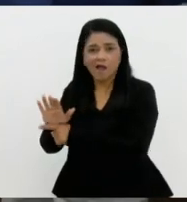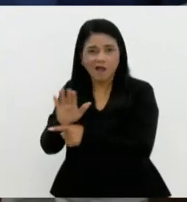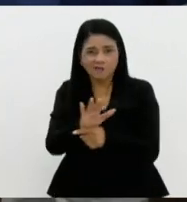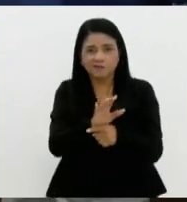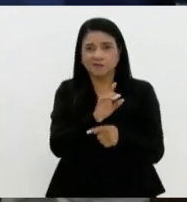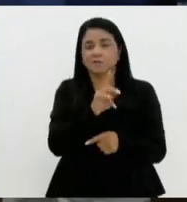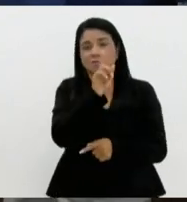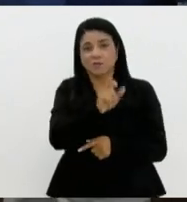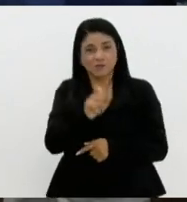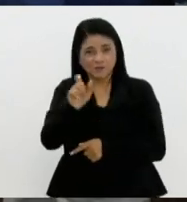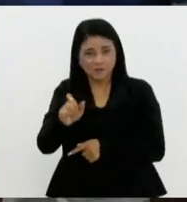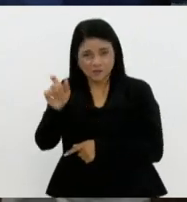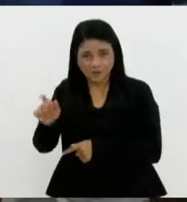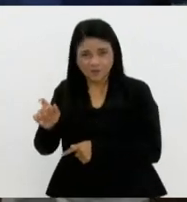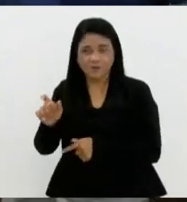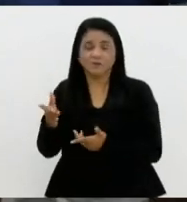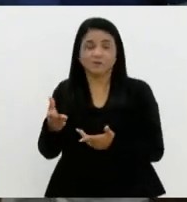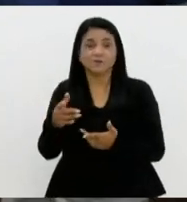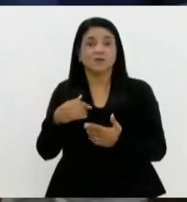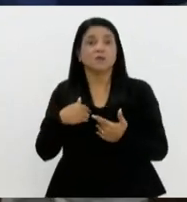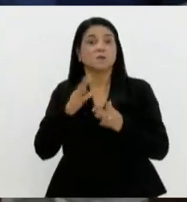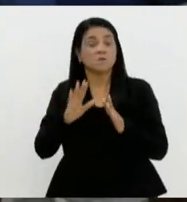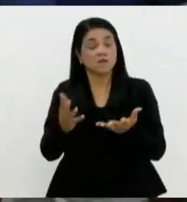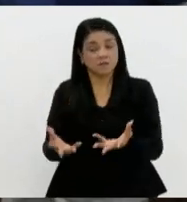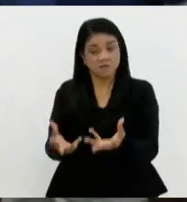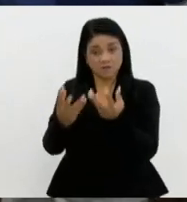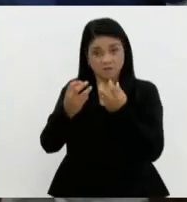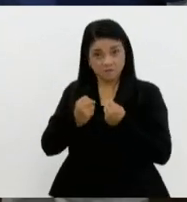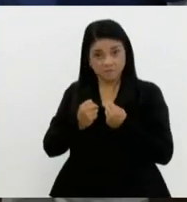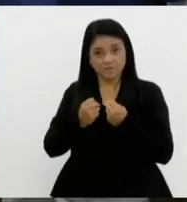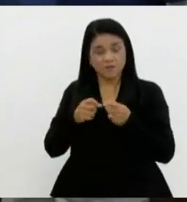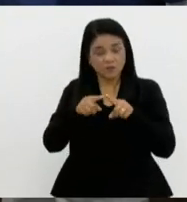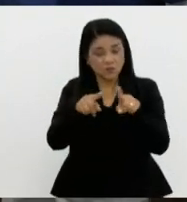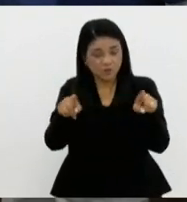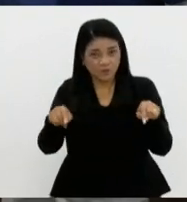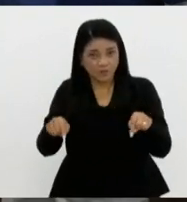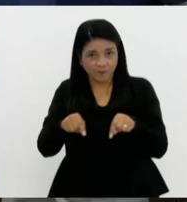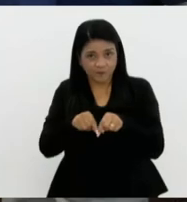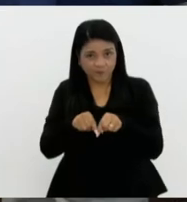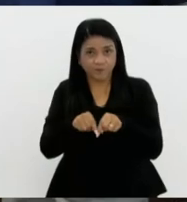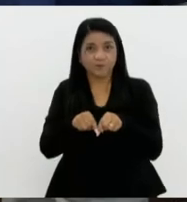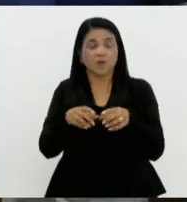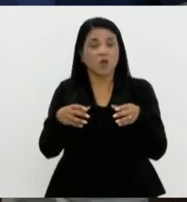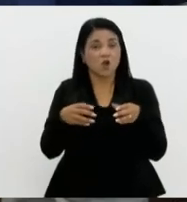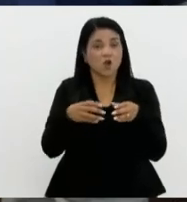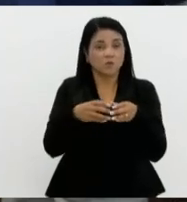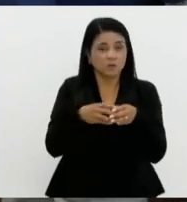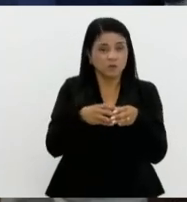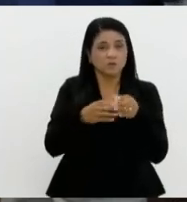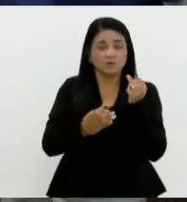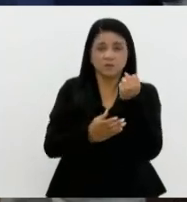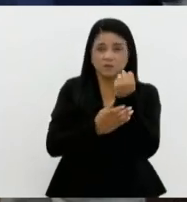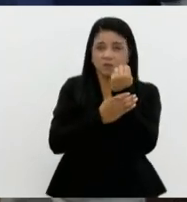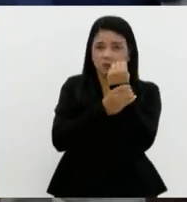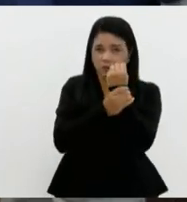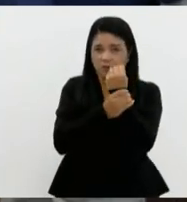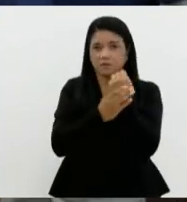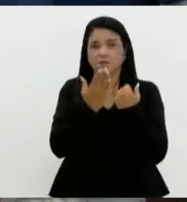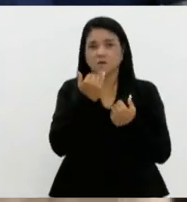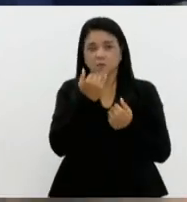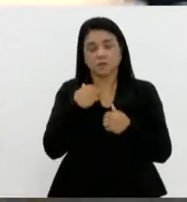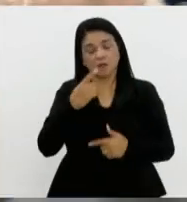Contudo, nós temos recebido de maneira constante no gabinete, na Comissão de Segurança Alimentar que eu presido,